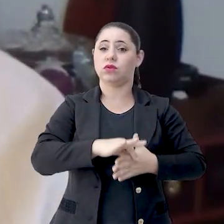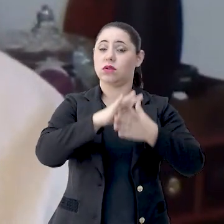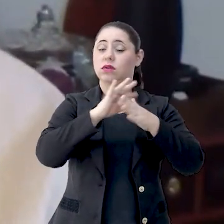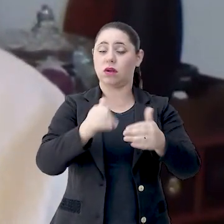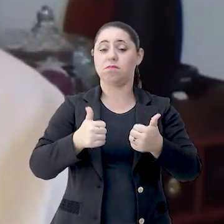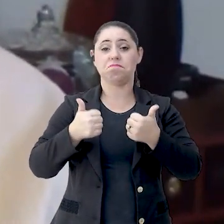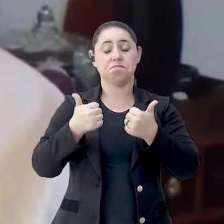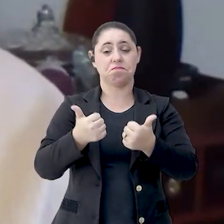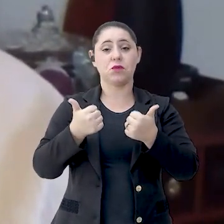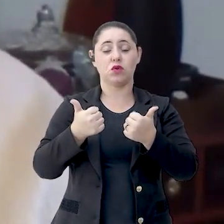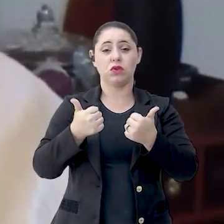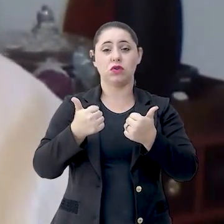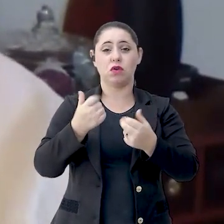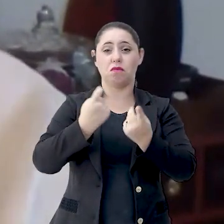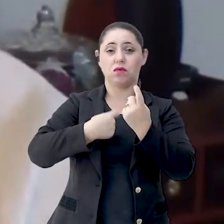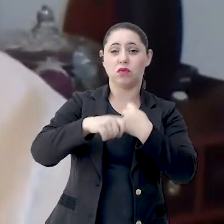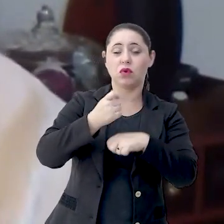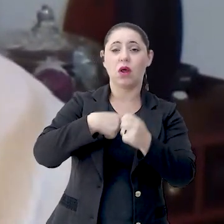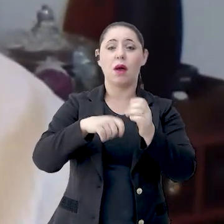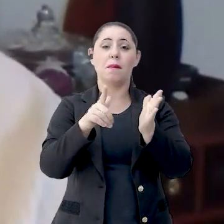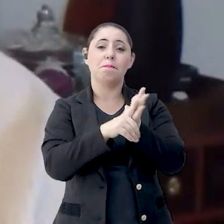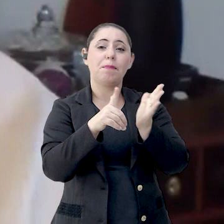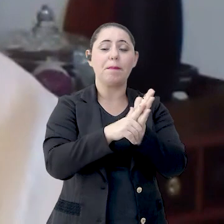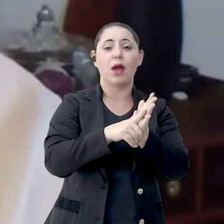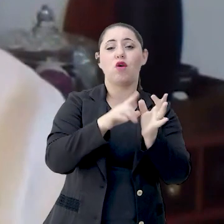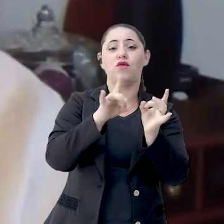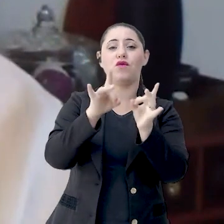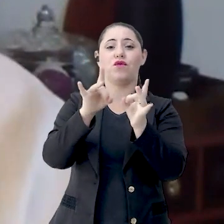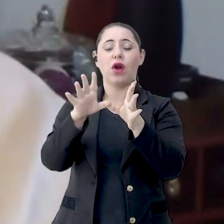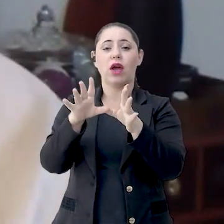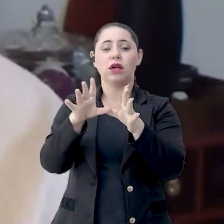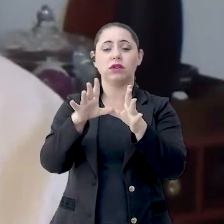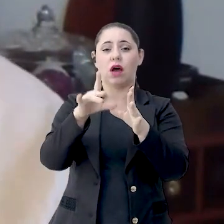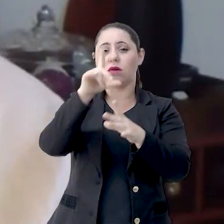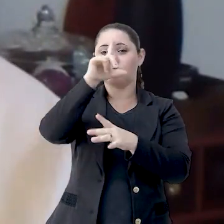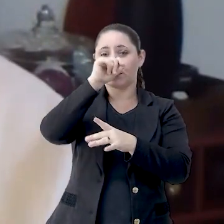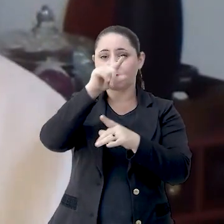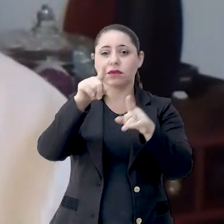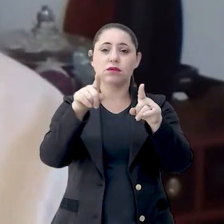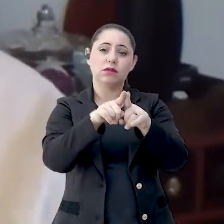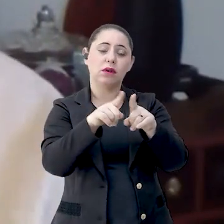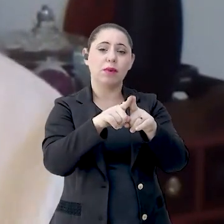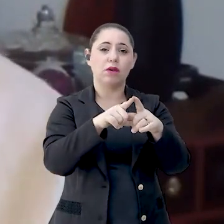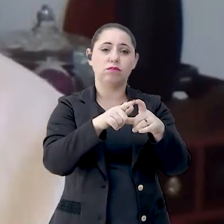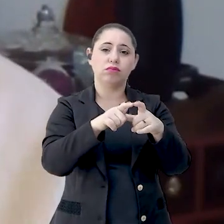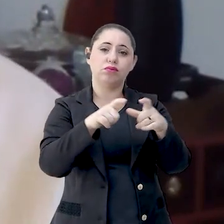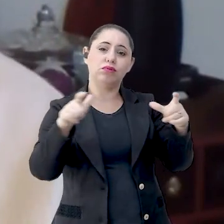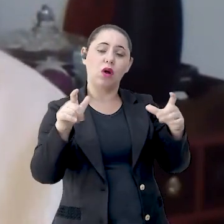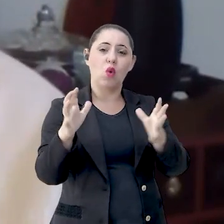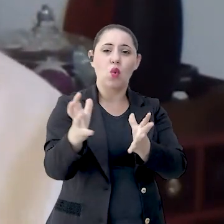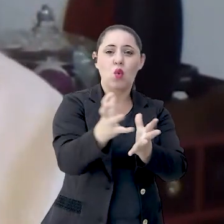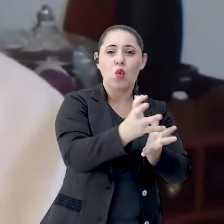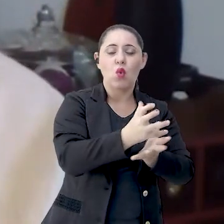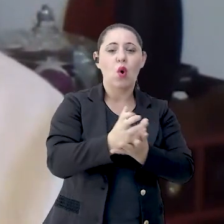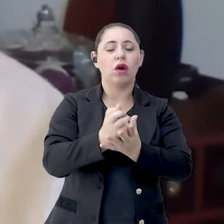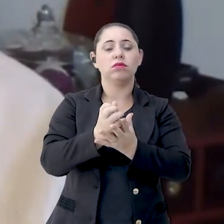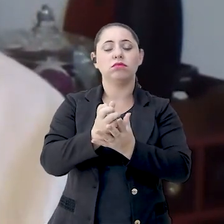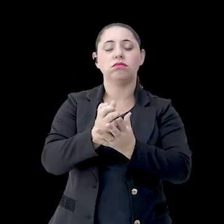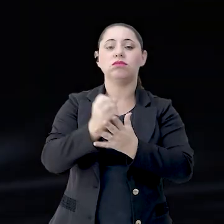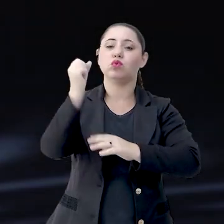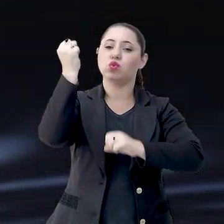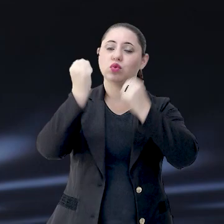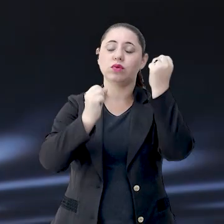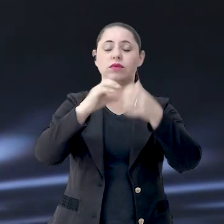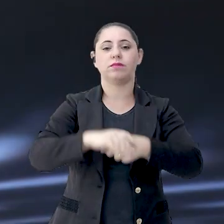teve esse destaque positivo aí, com papel celulose, frigoríficos, né? Aumentando as receitas aí do setor industrial